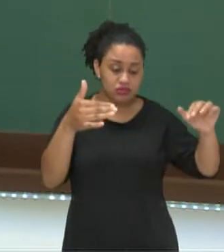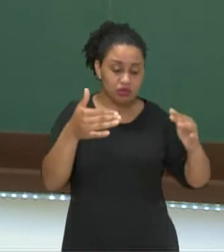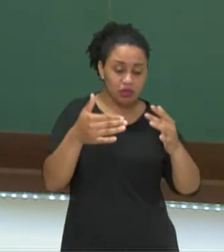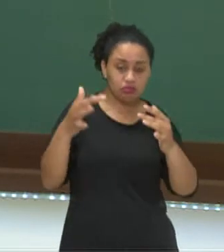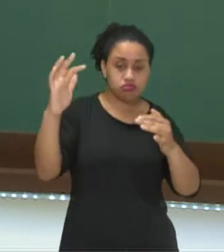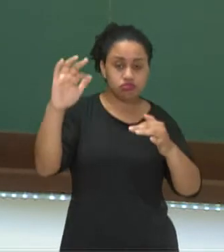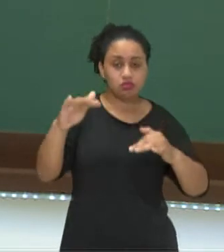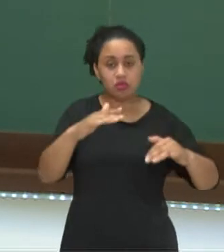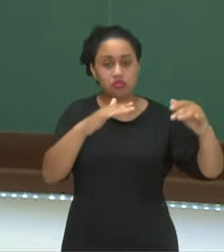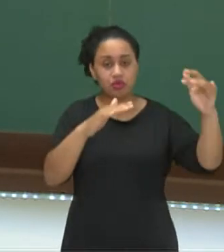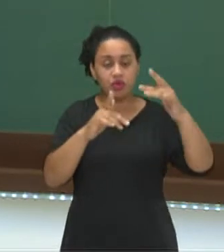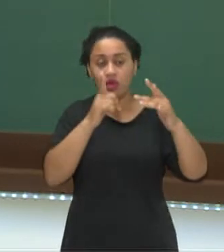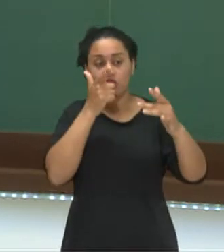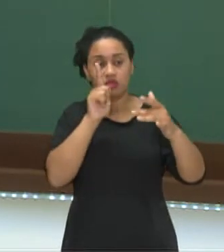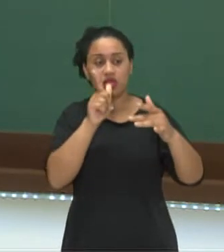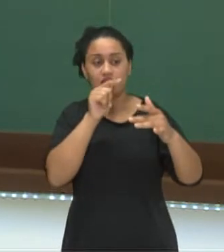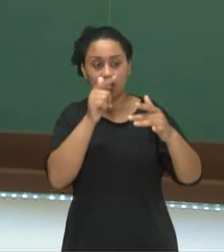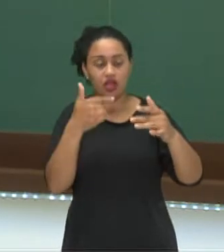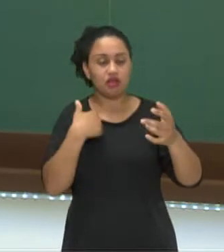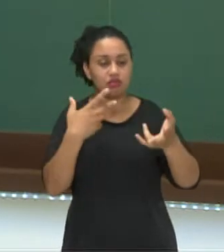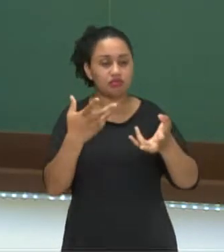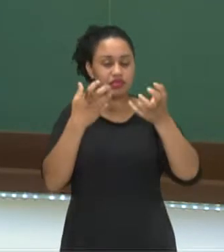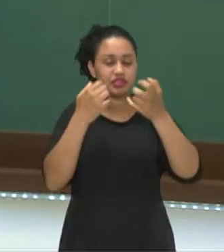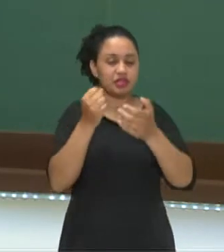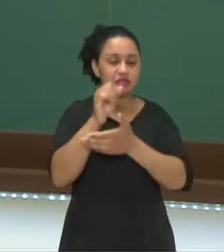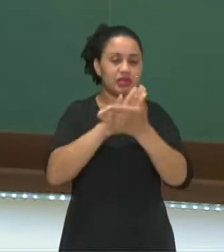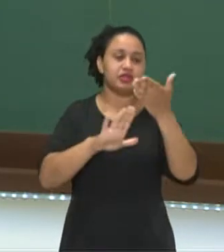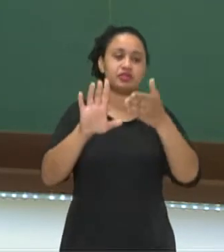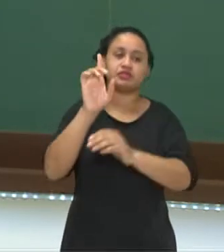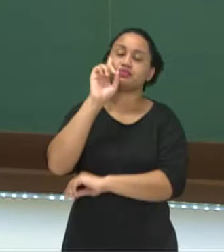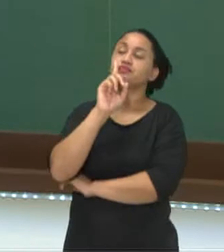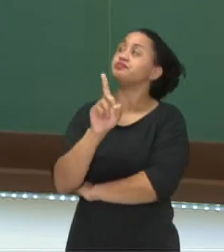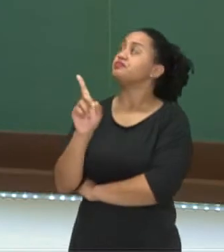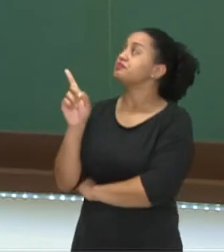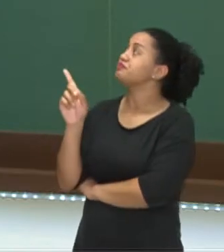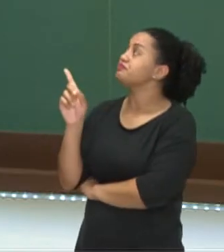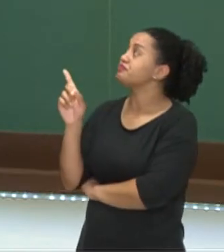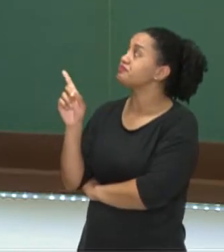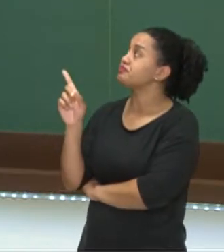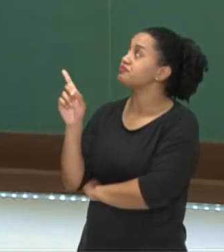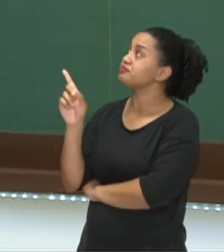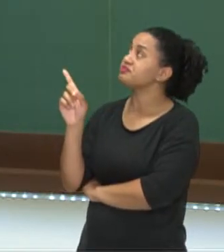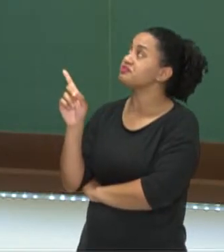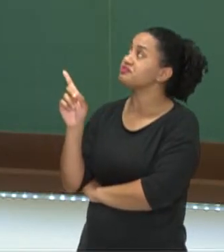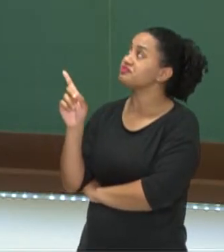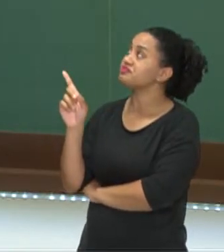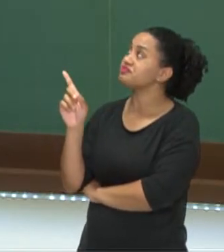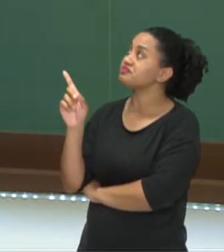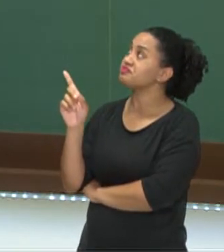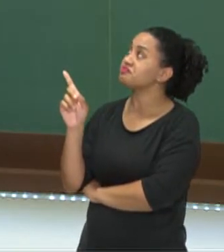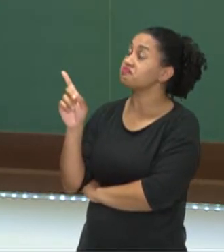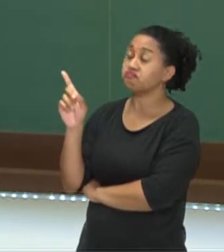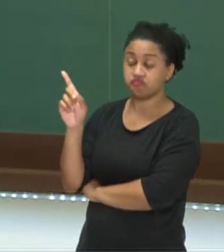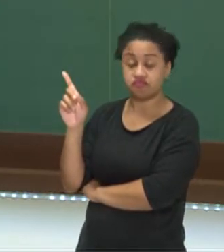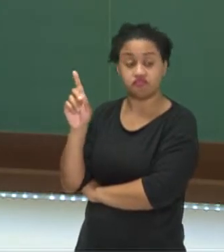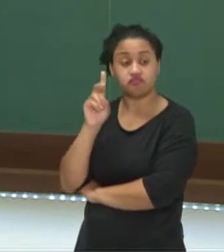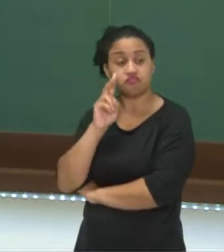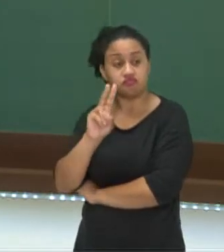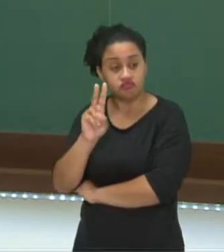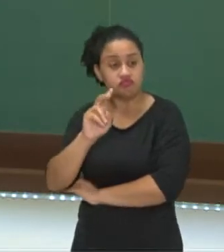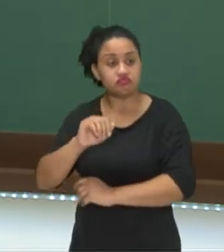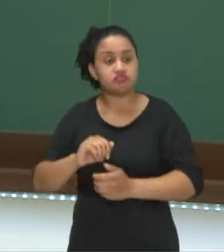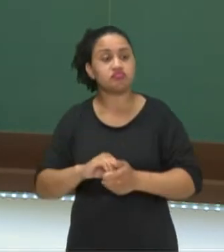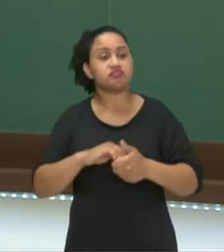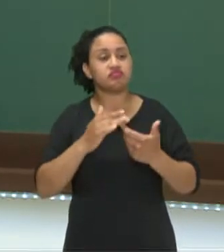poros, tá? Percebam aqui essas entradas, vão percorrer por dentro da esponja e vai sair pelo